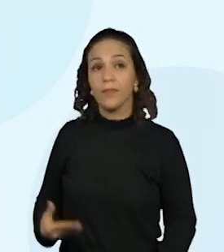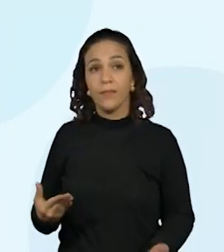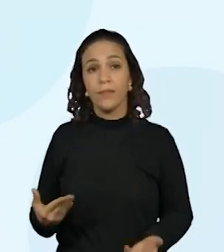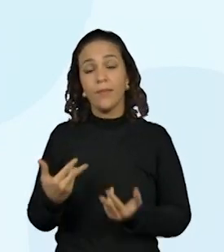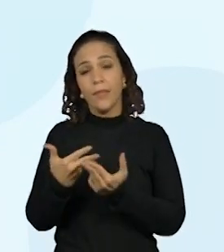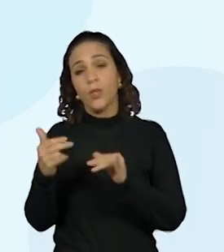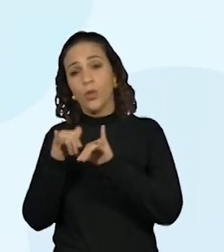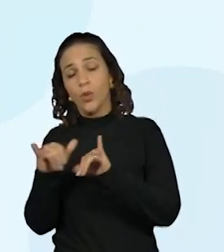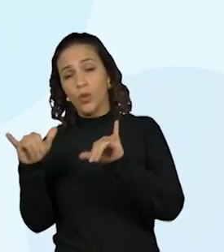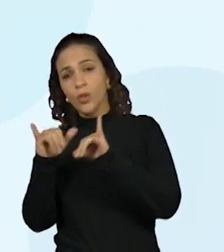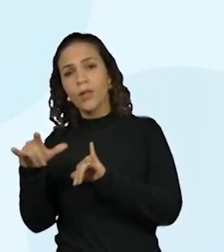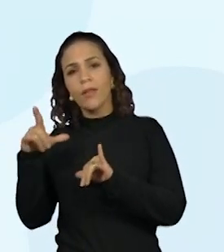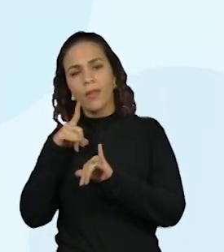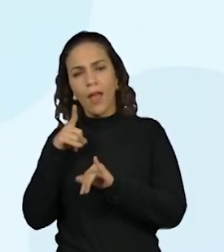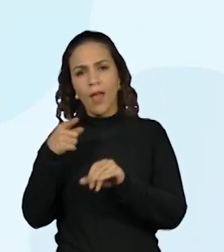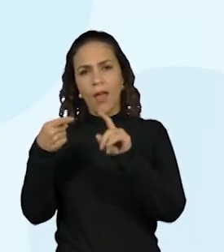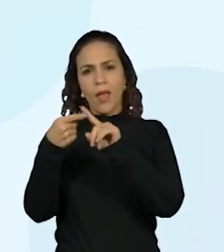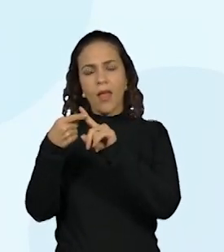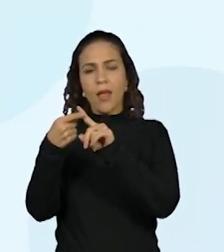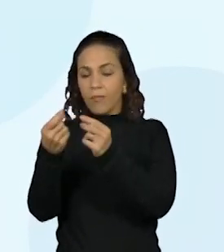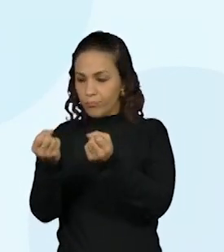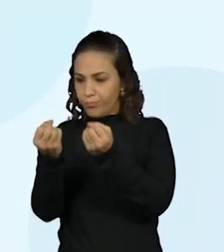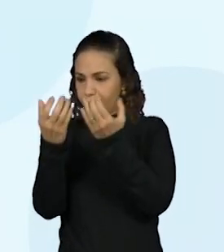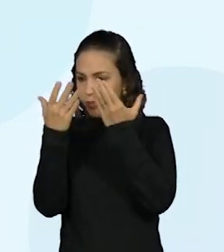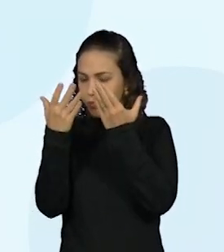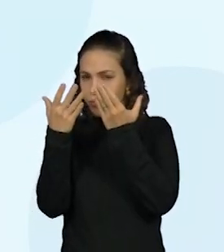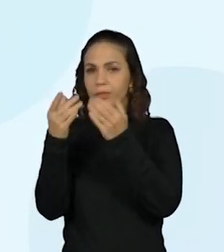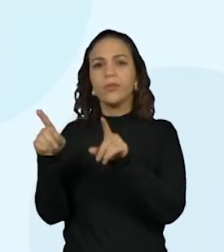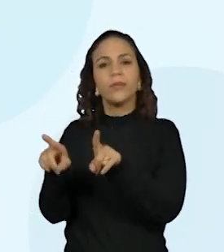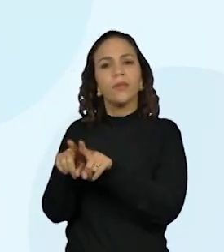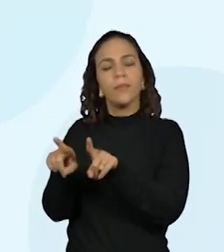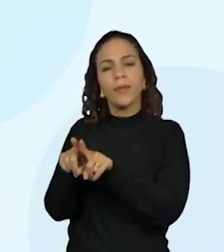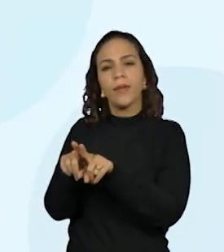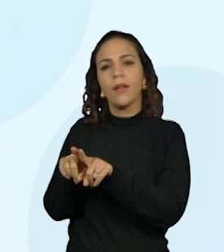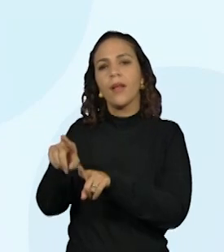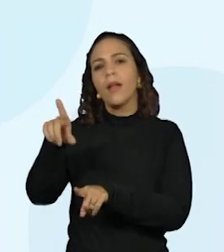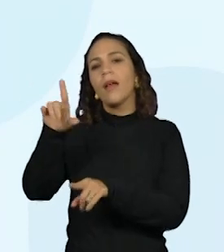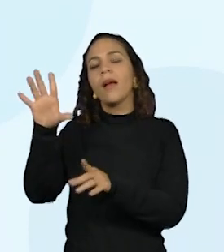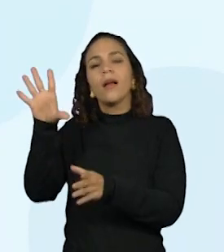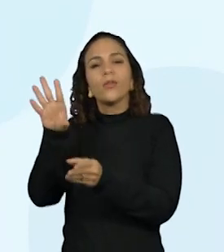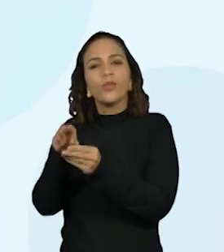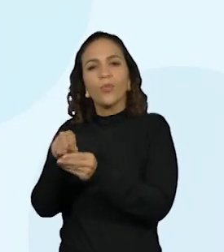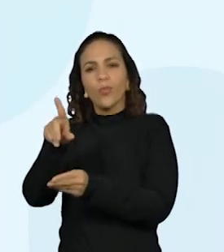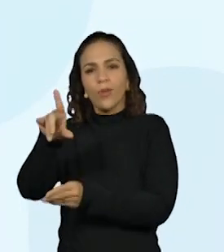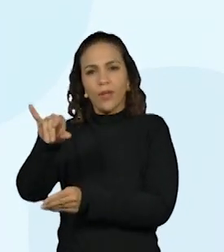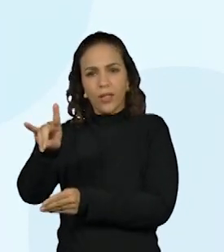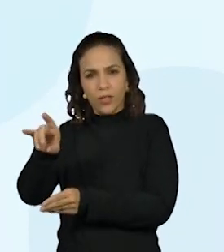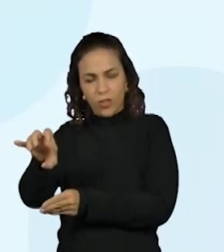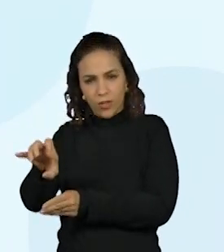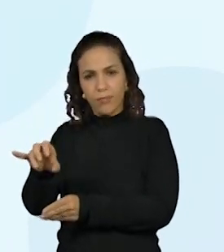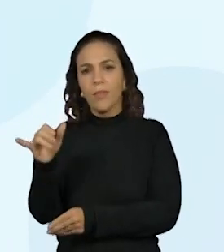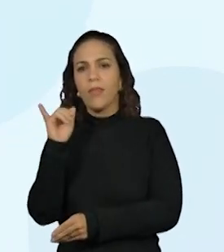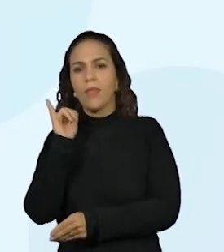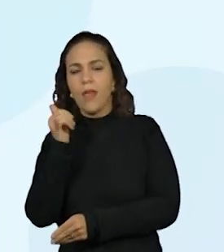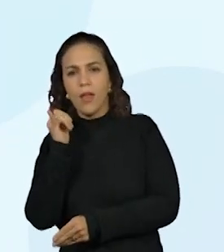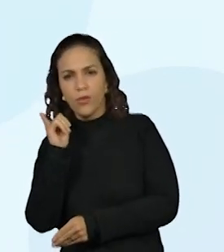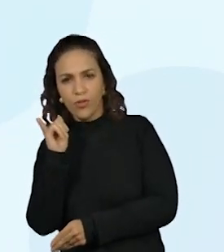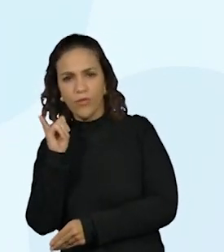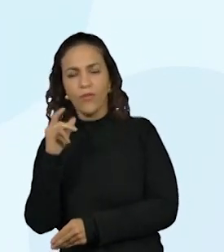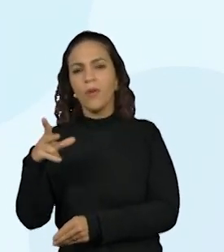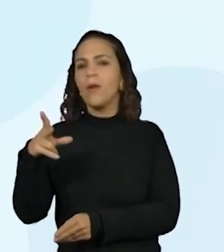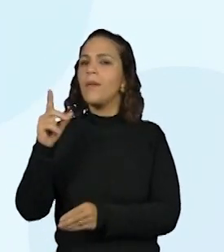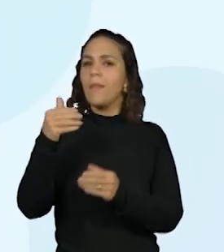temos manchete e lead, o texto é narrativo e impessoal. Na entrevista, a gente